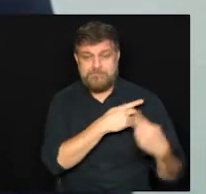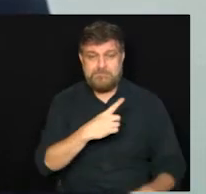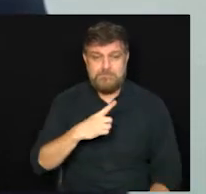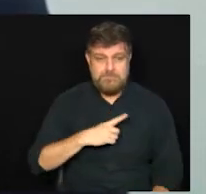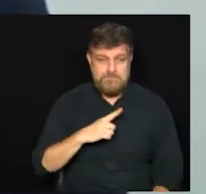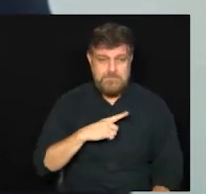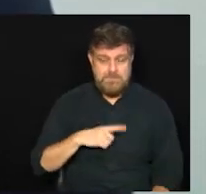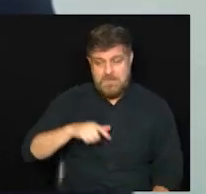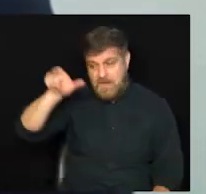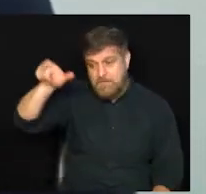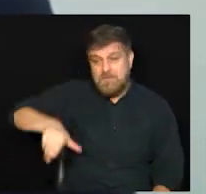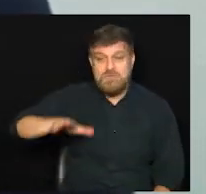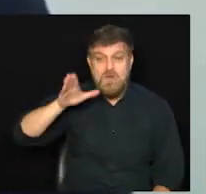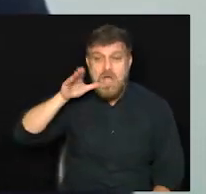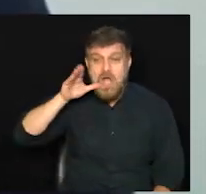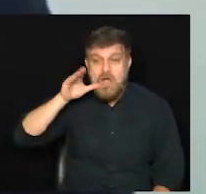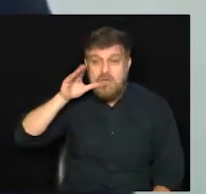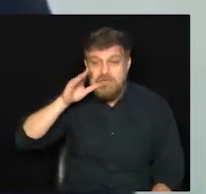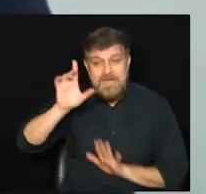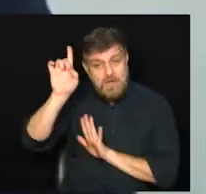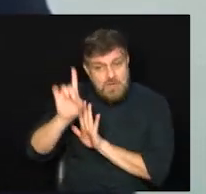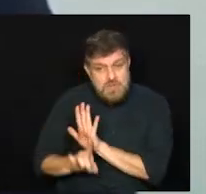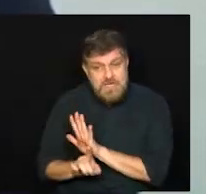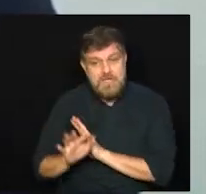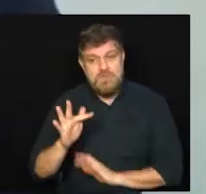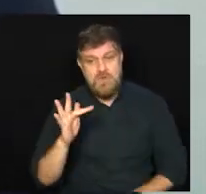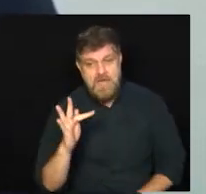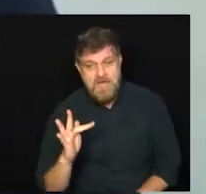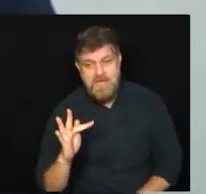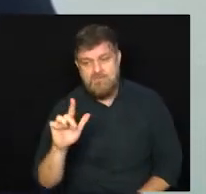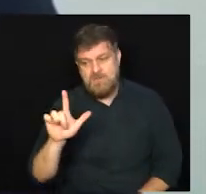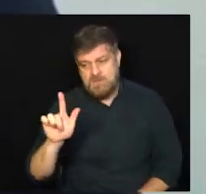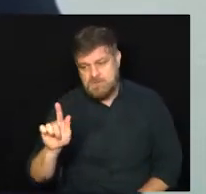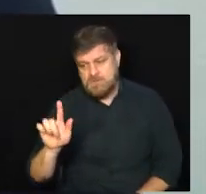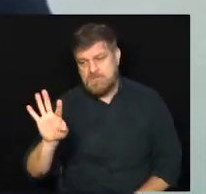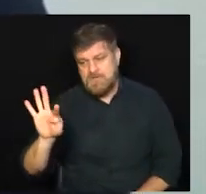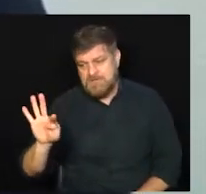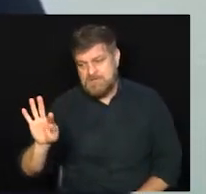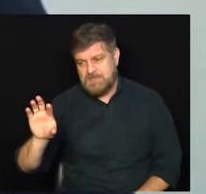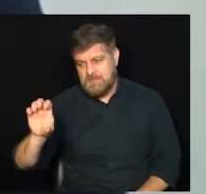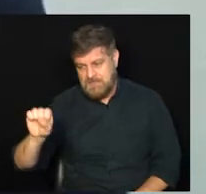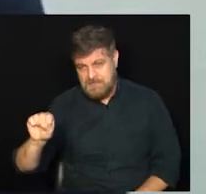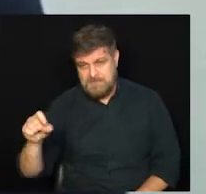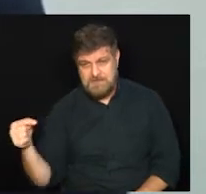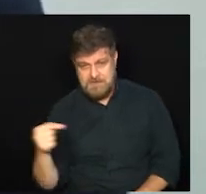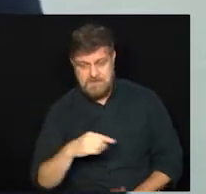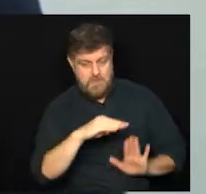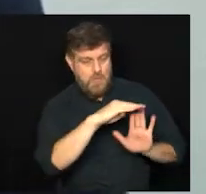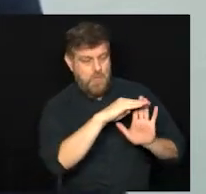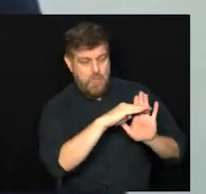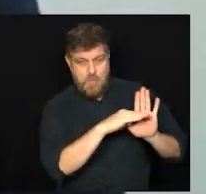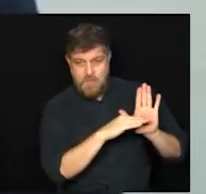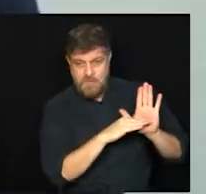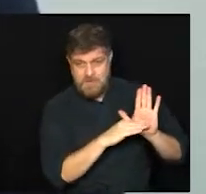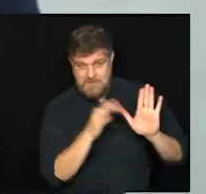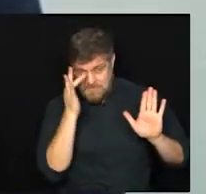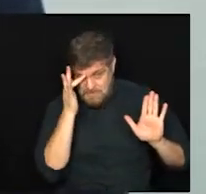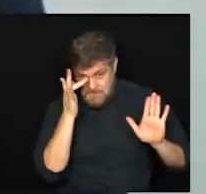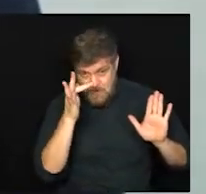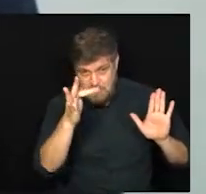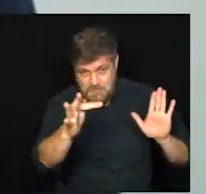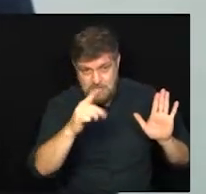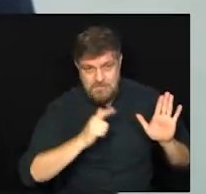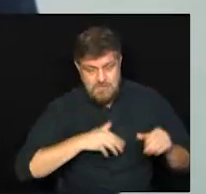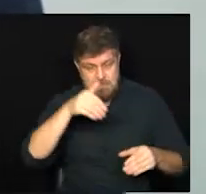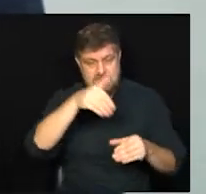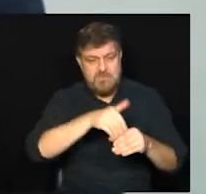sobre colaboradores. Então, o PERS, aquela parte sobre a redução futura do PERS, né, não foi